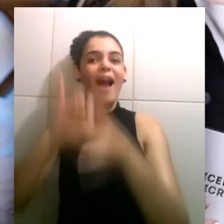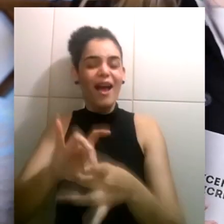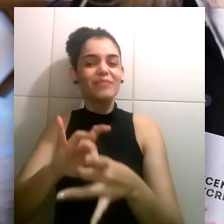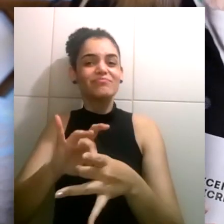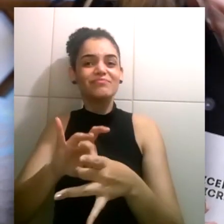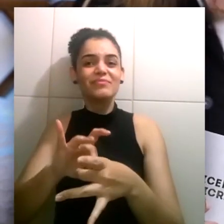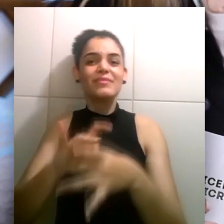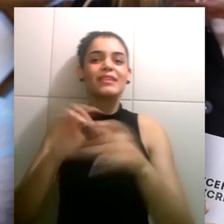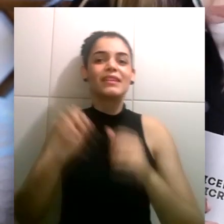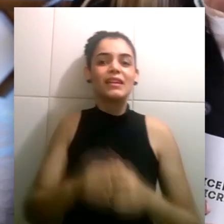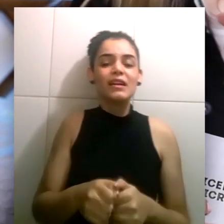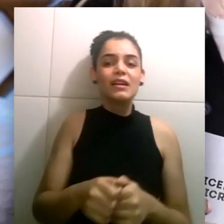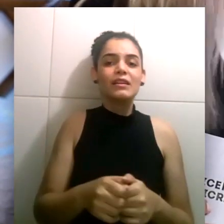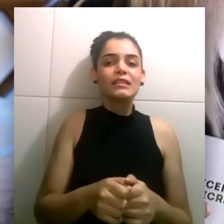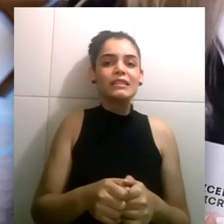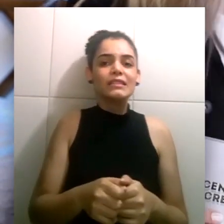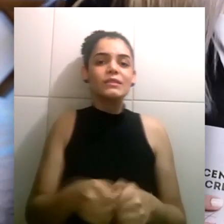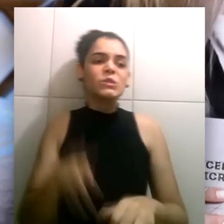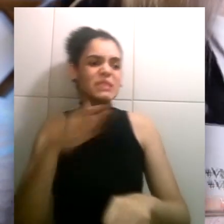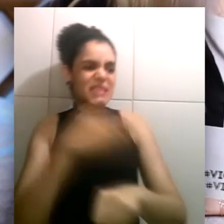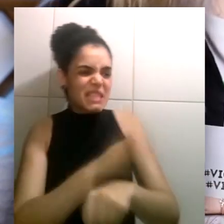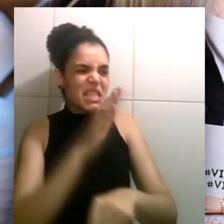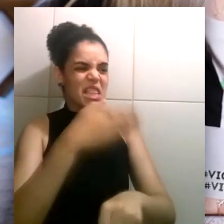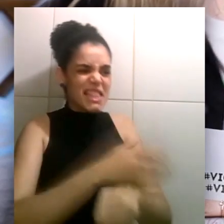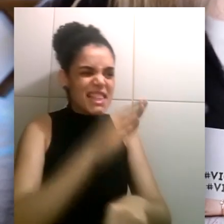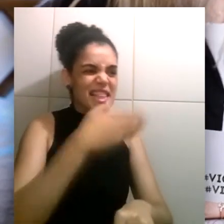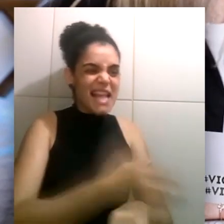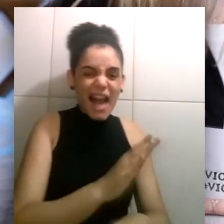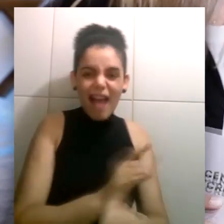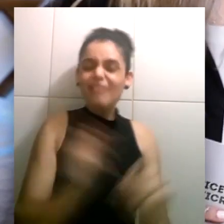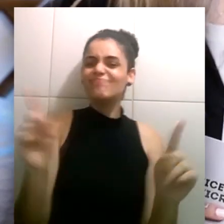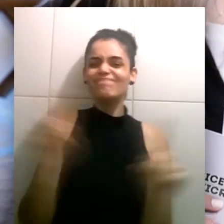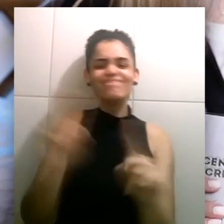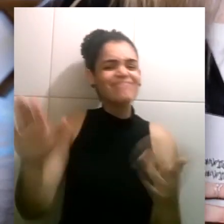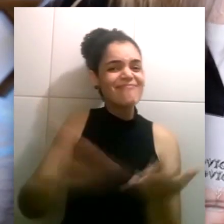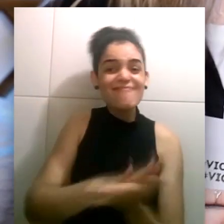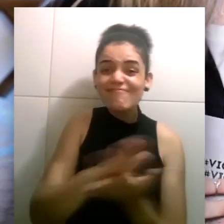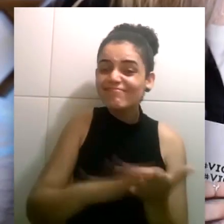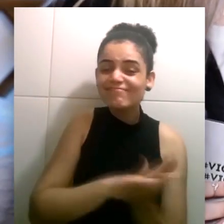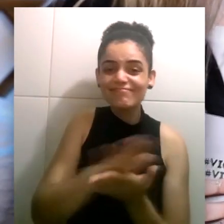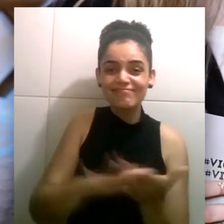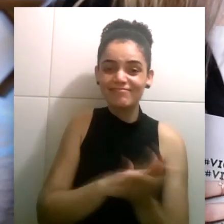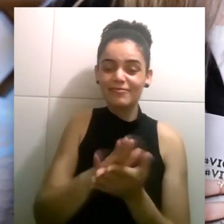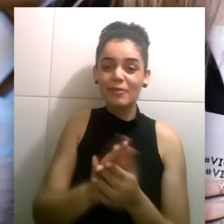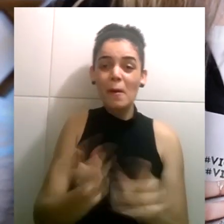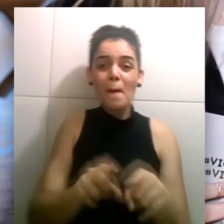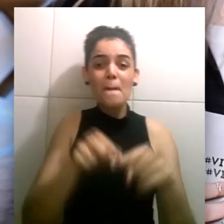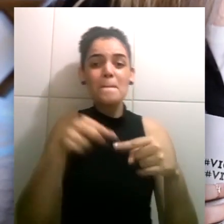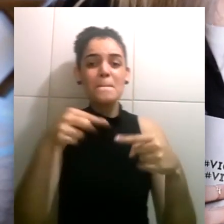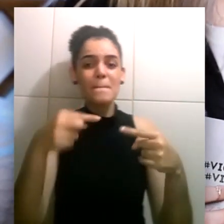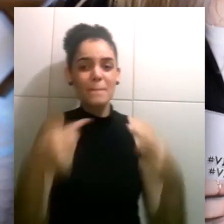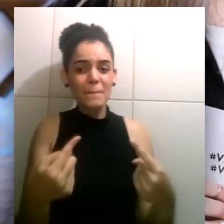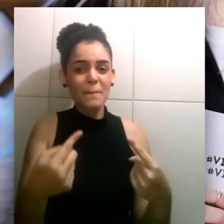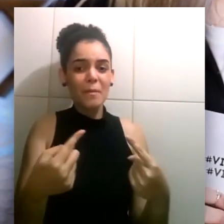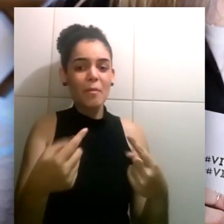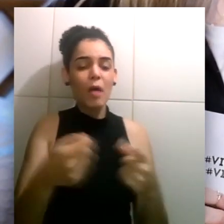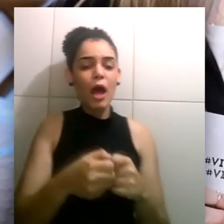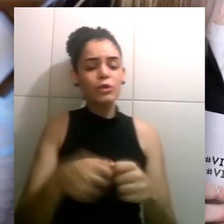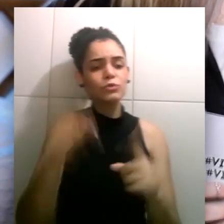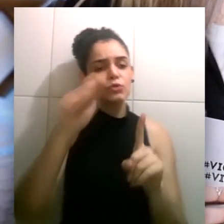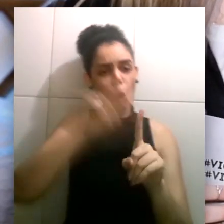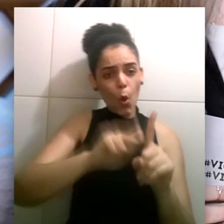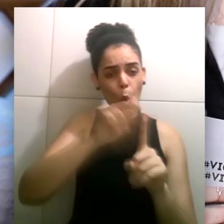não é ensaiado, é espontâneo mesmo. Não, nada, absolutamente nada ensaiado, né, Vicky? Então... Mas daí a gente,